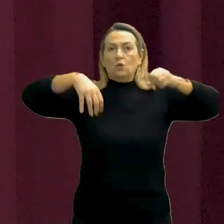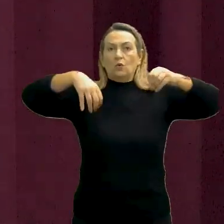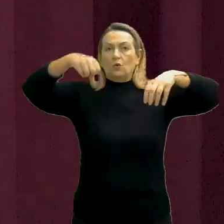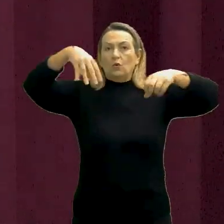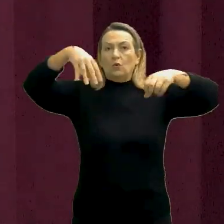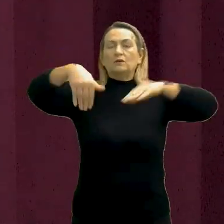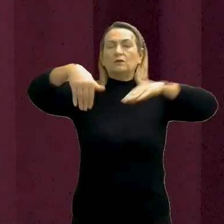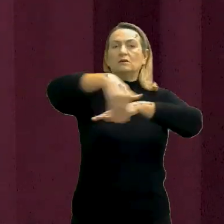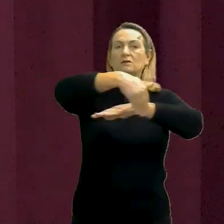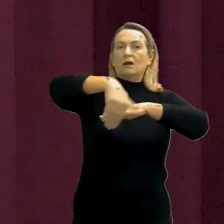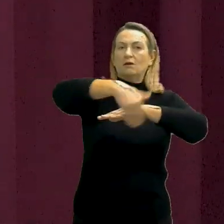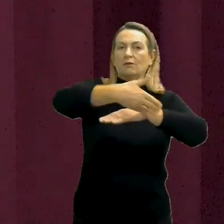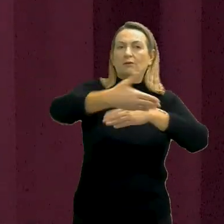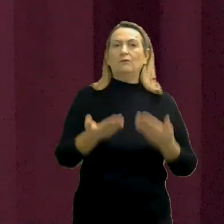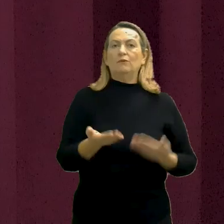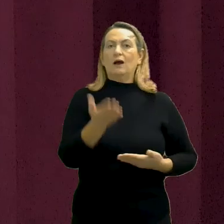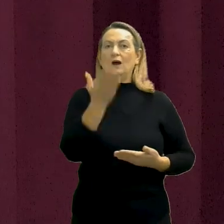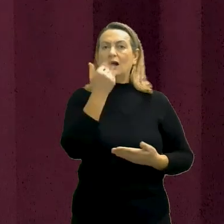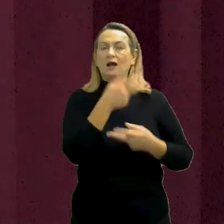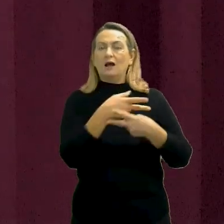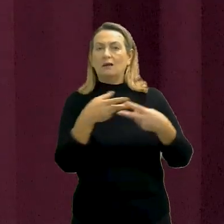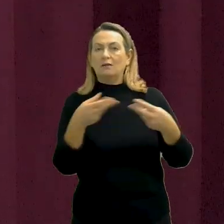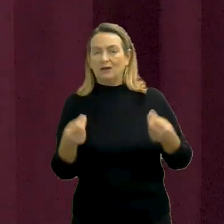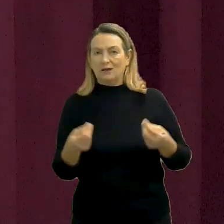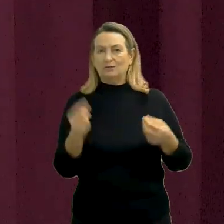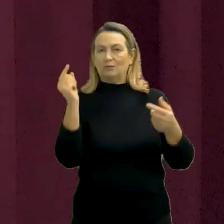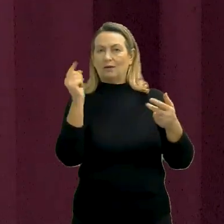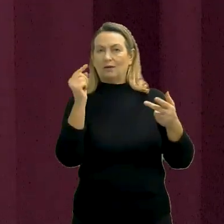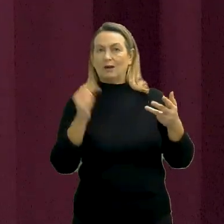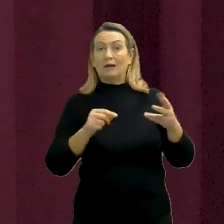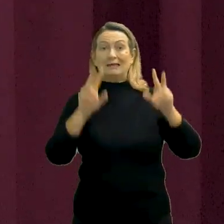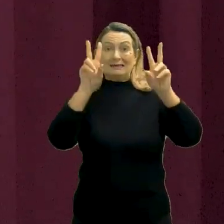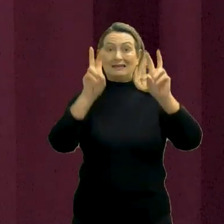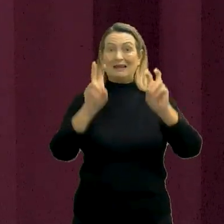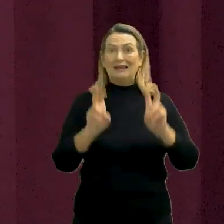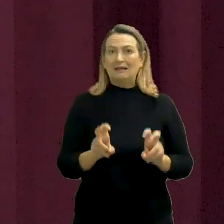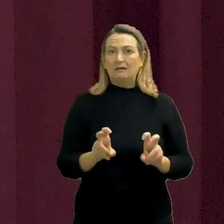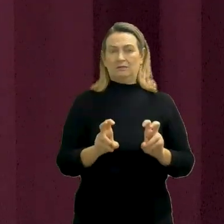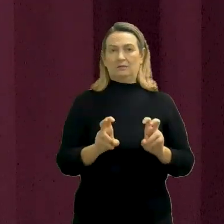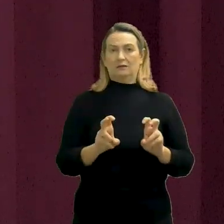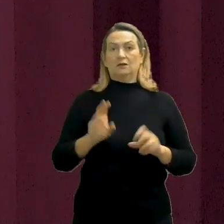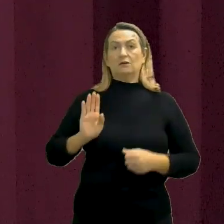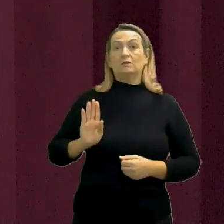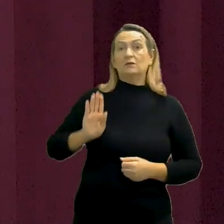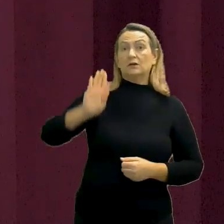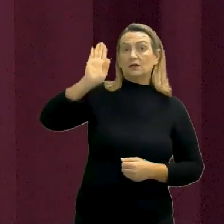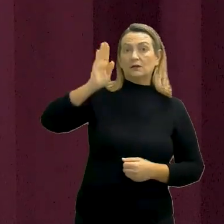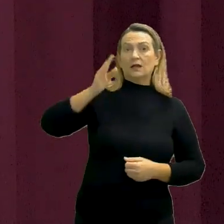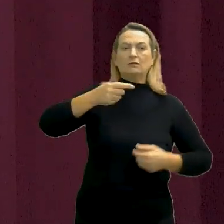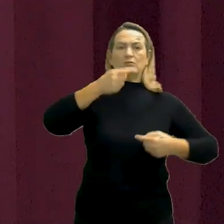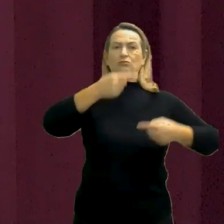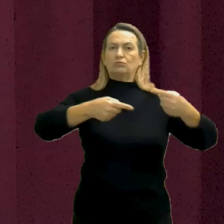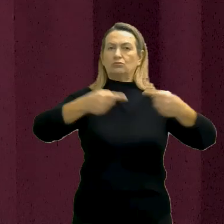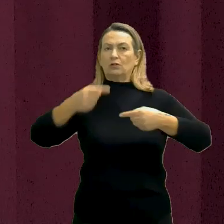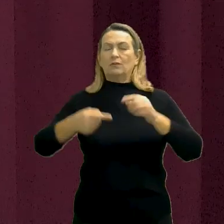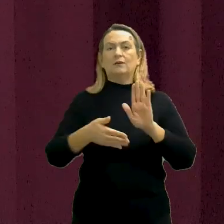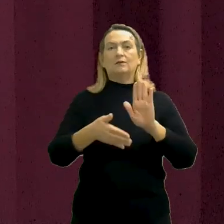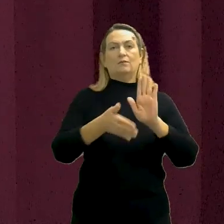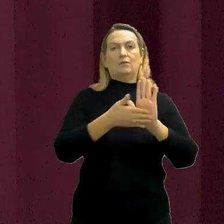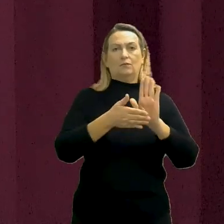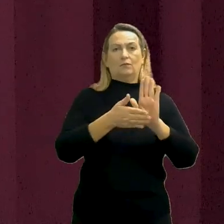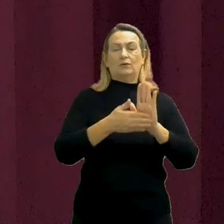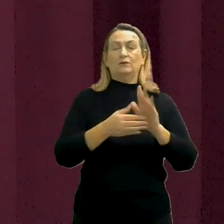importante que a população também verifique essas propostas eh eu acho que a a massa de trabalhadores do